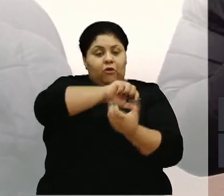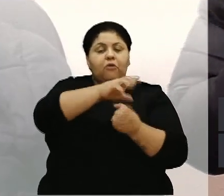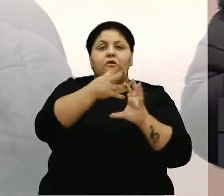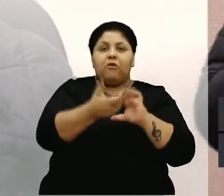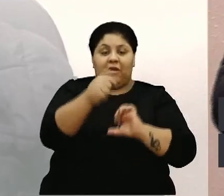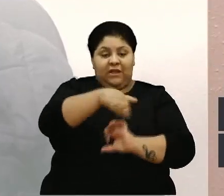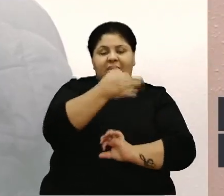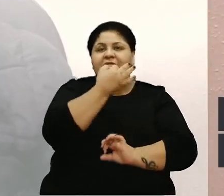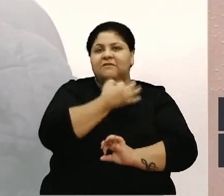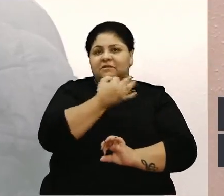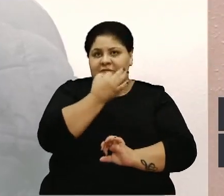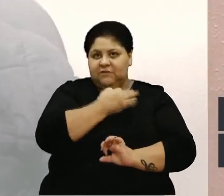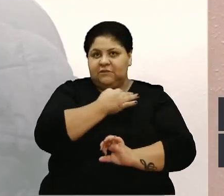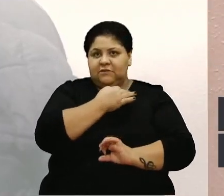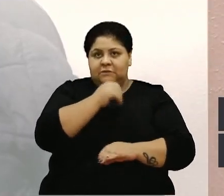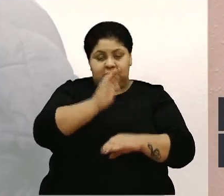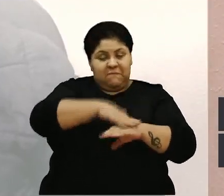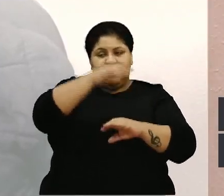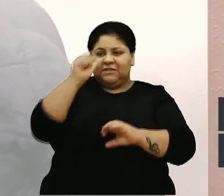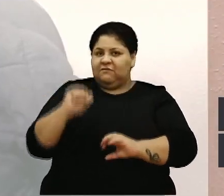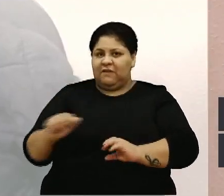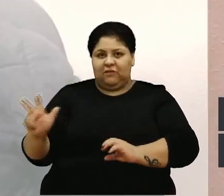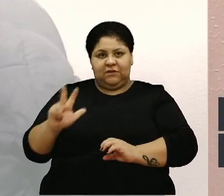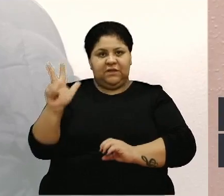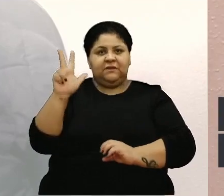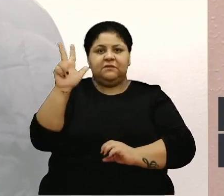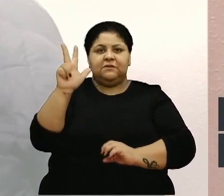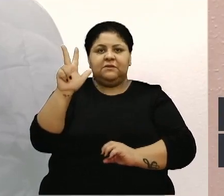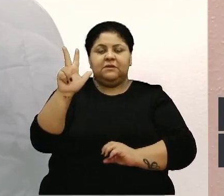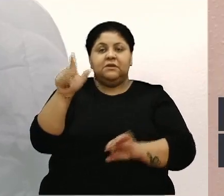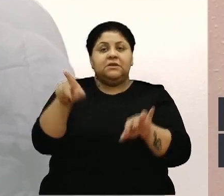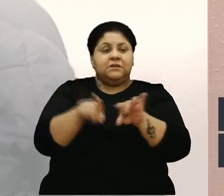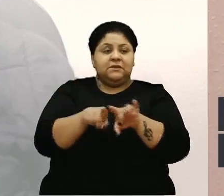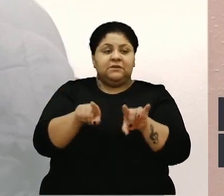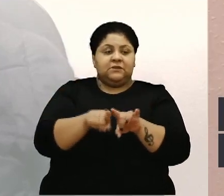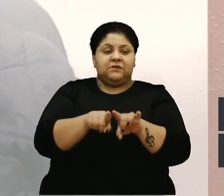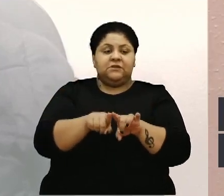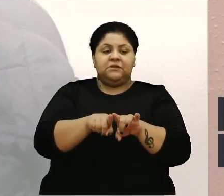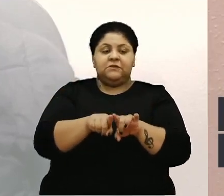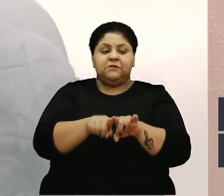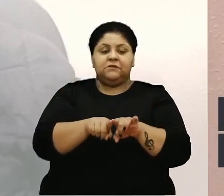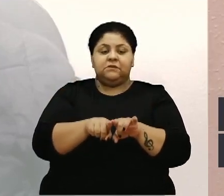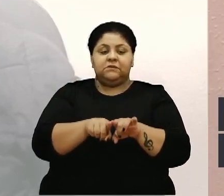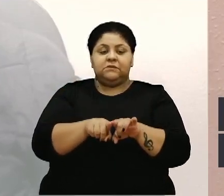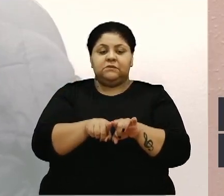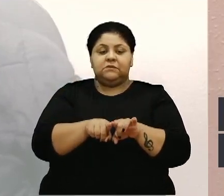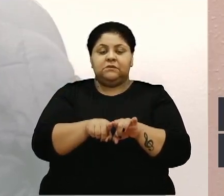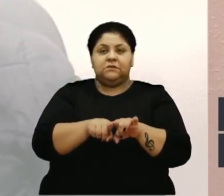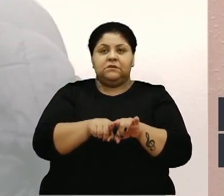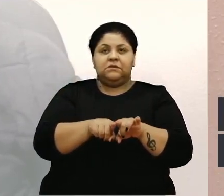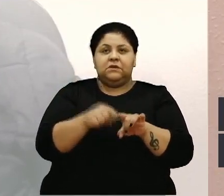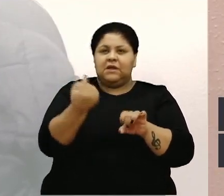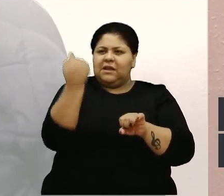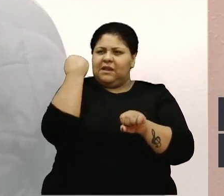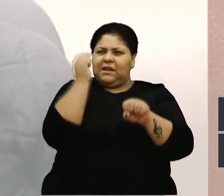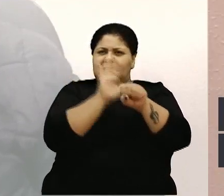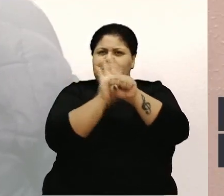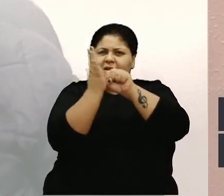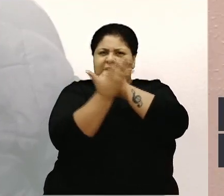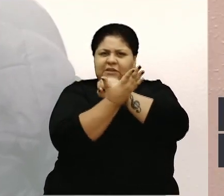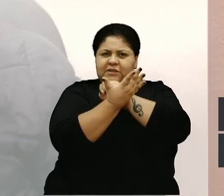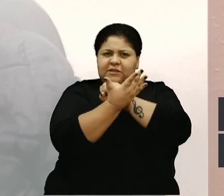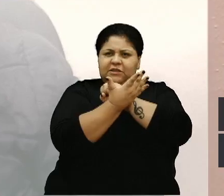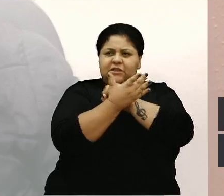cidade de Caxias do Sul e deve ser cada vez mais valorizado. E mais do que isso, se na época da pandemia, vereador Lucas Dil, nós